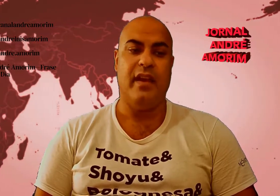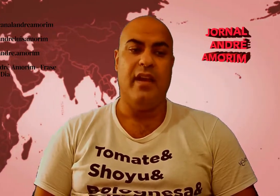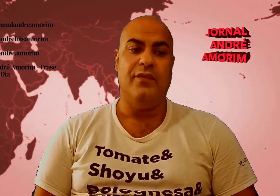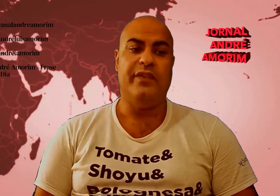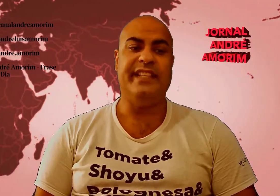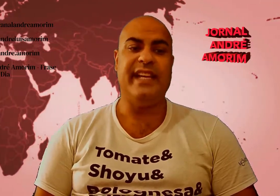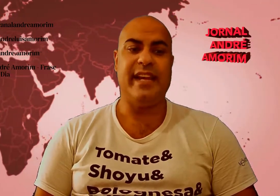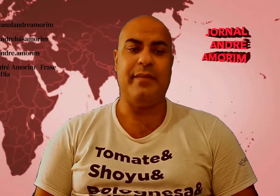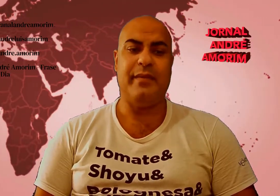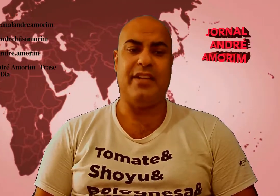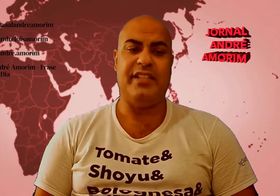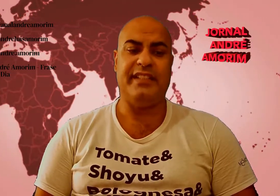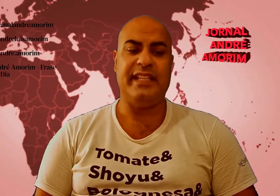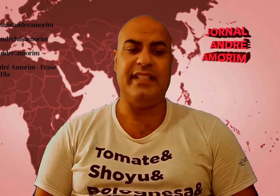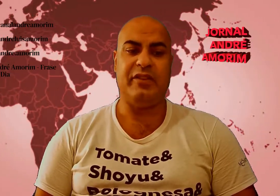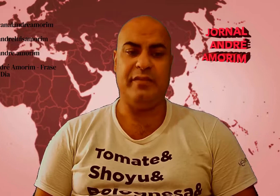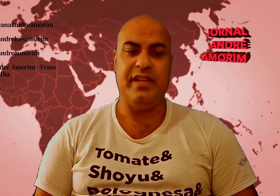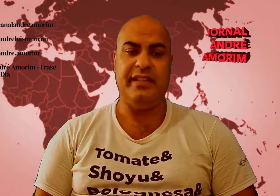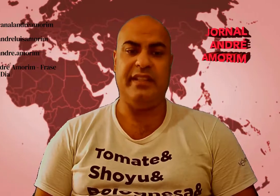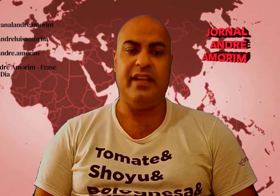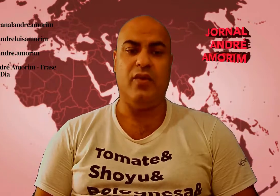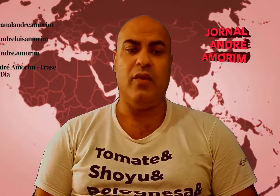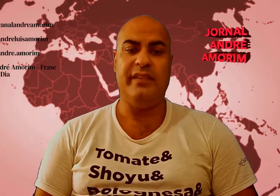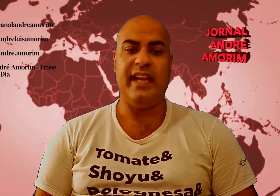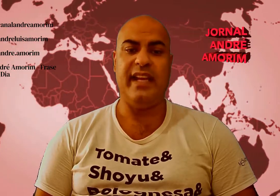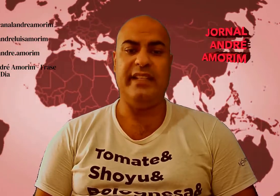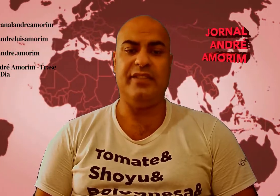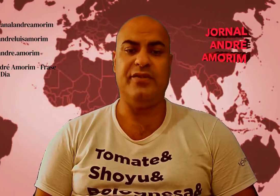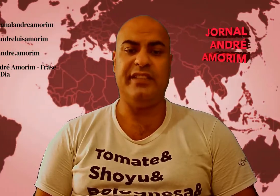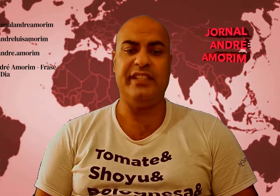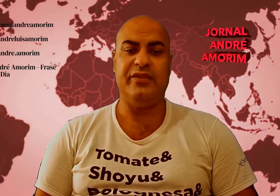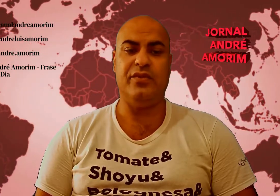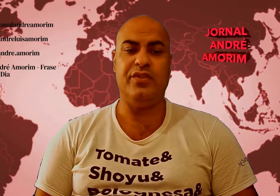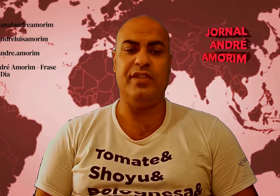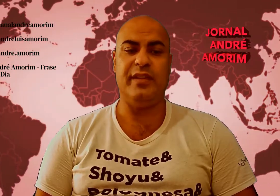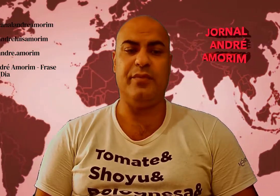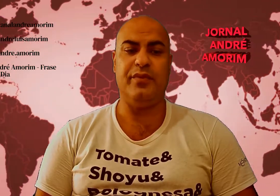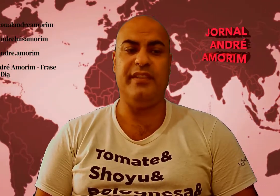F.O. Você e a Gabi Martins ainda são amigas? Como está a relação